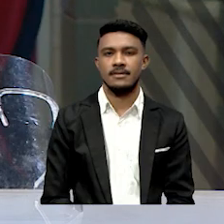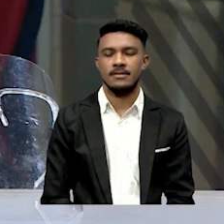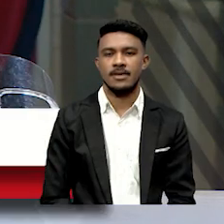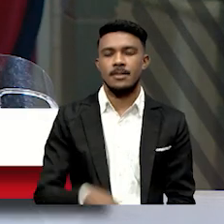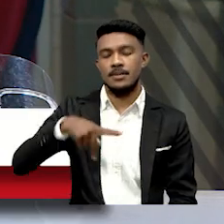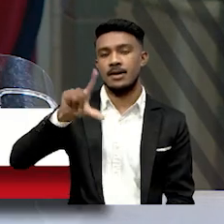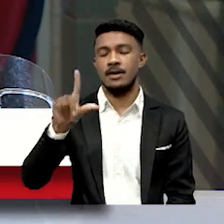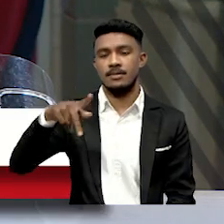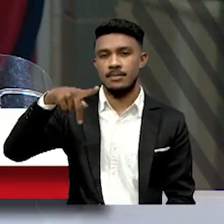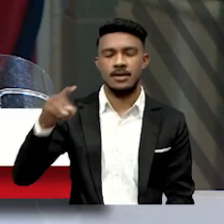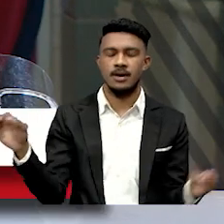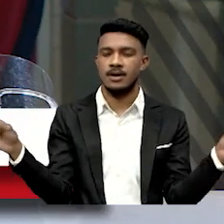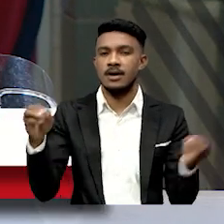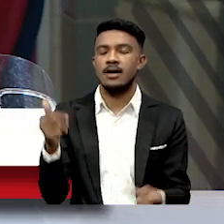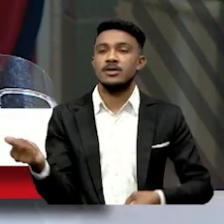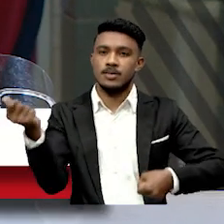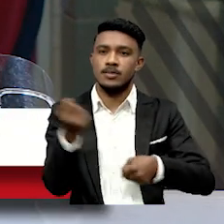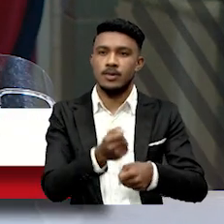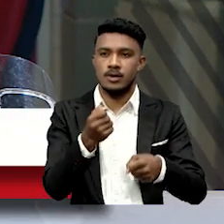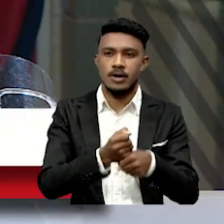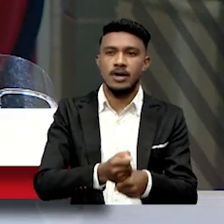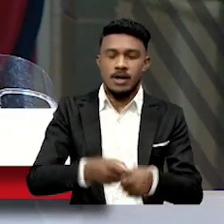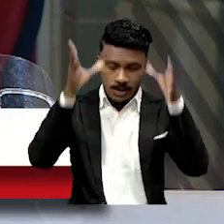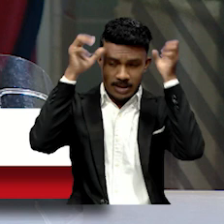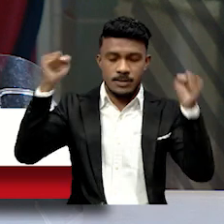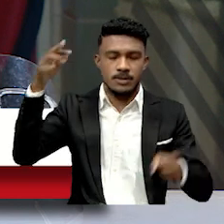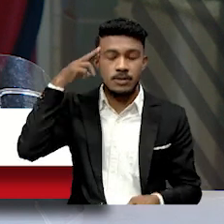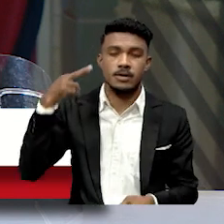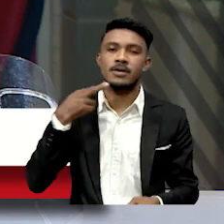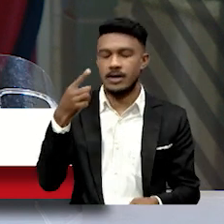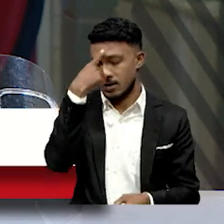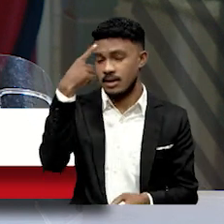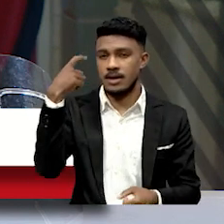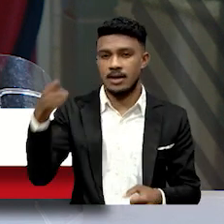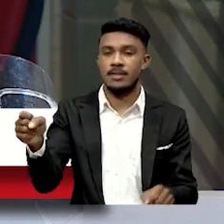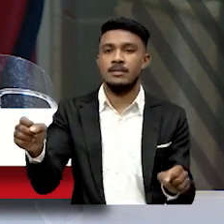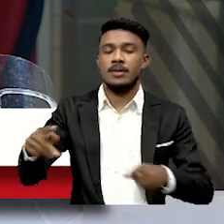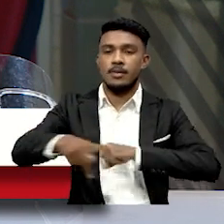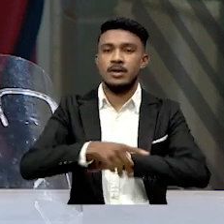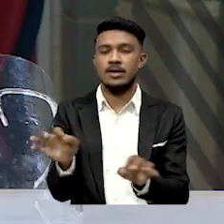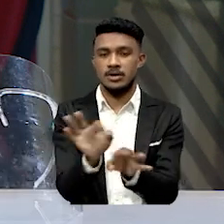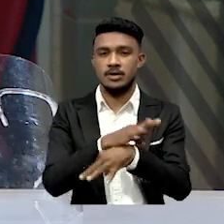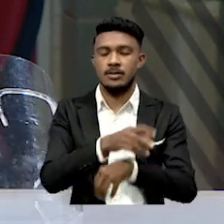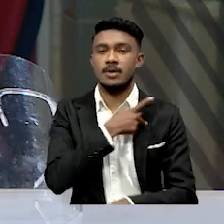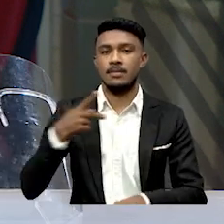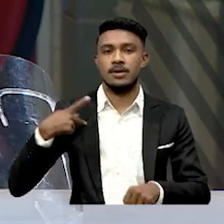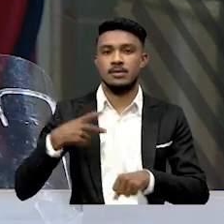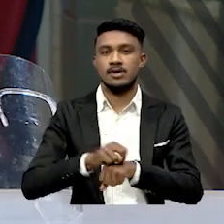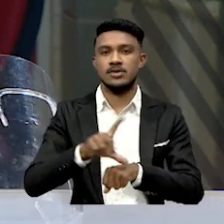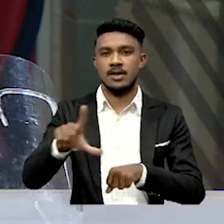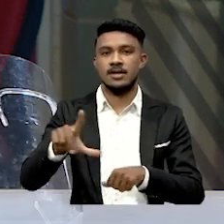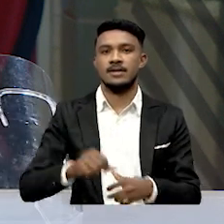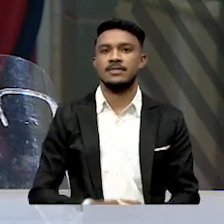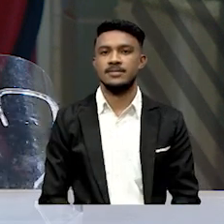Pel-pel Akoya apoia candidato presidente República José Ramos Horta, tamba política dissolve Parlamento Nacional.